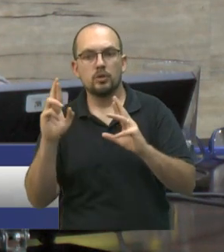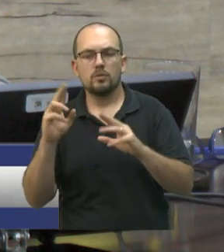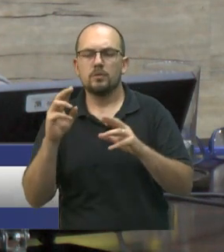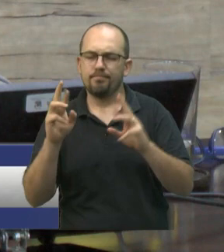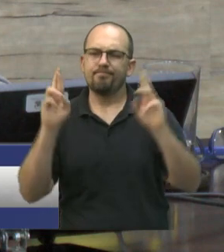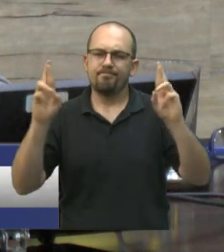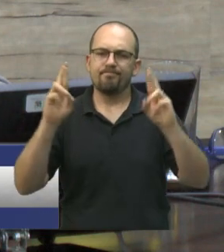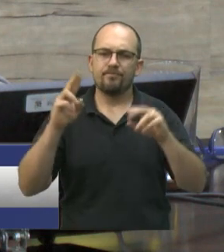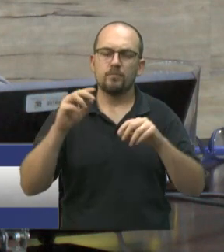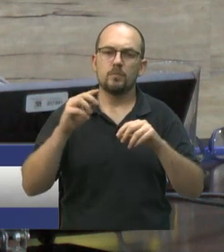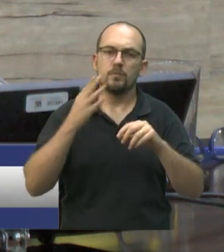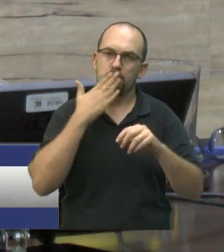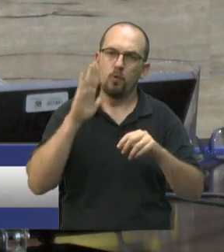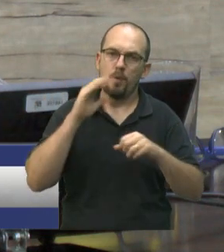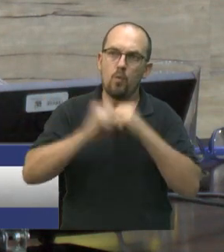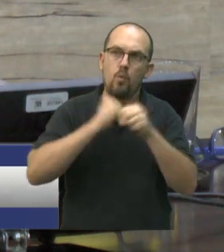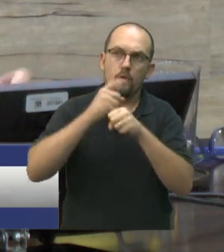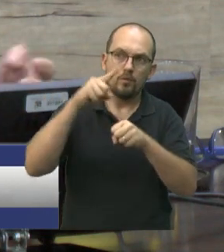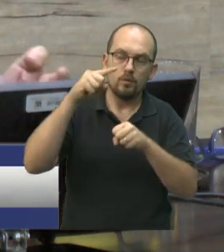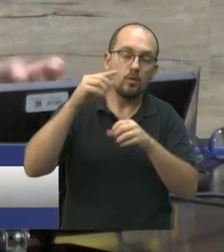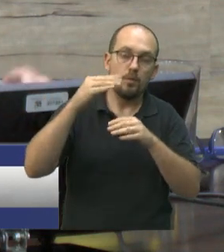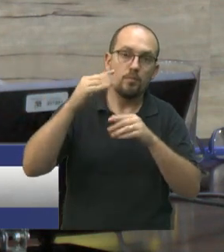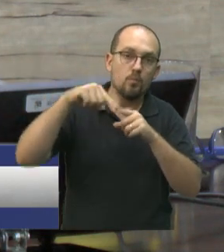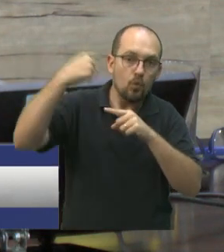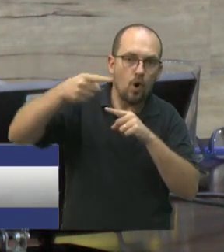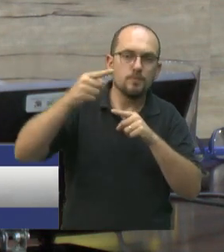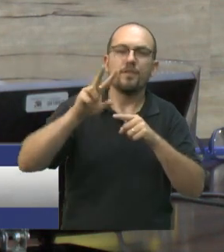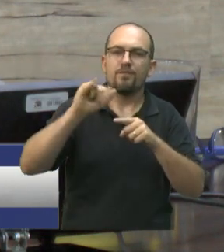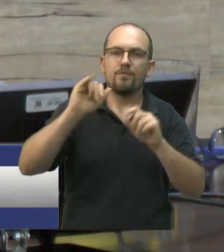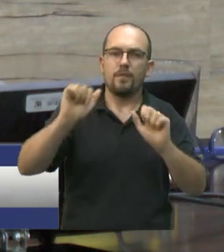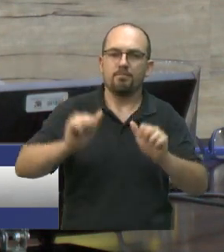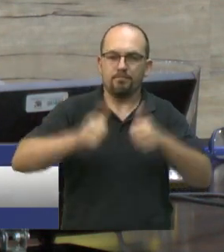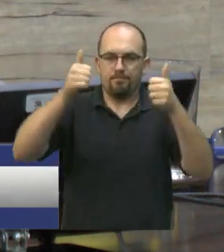vez essa será bem superada, tá bom? Não tendo mais